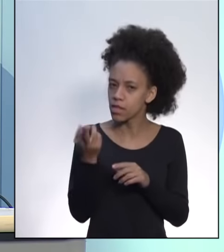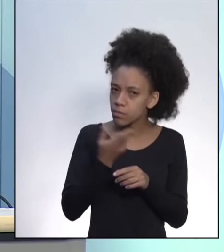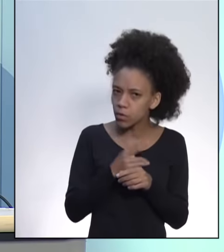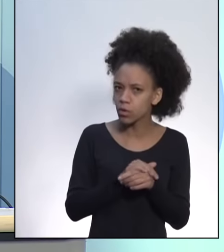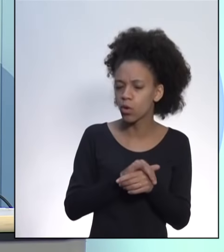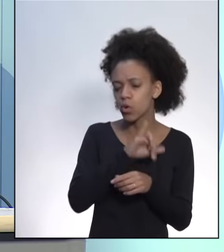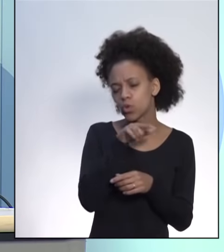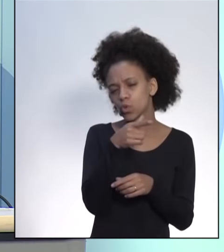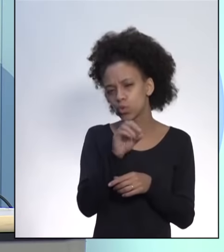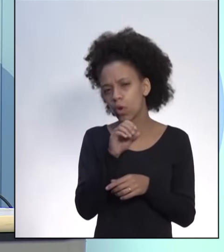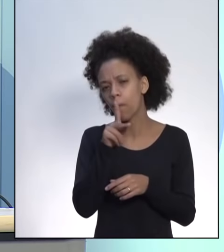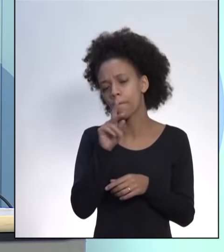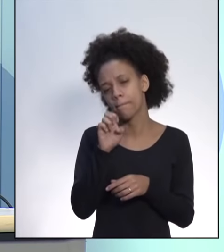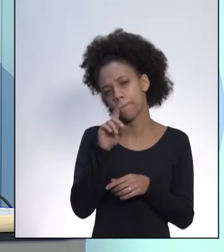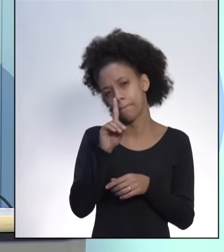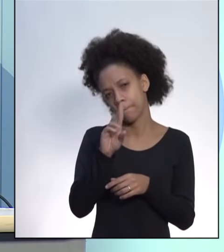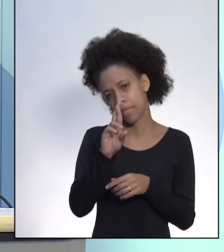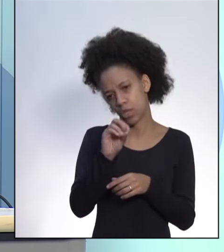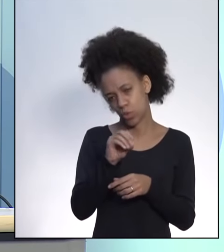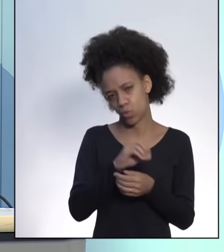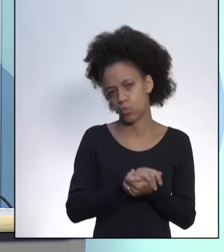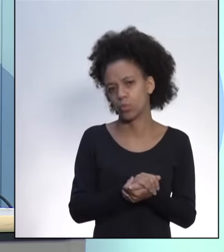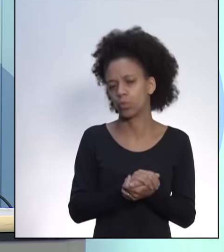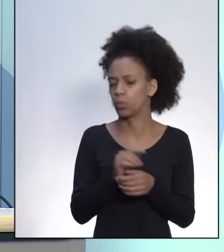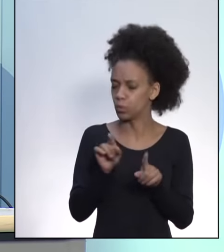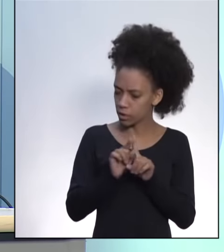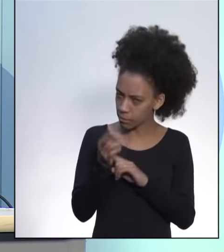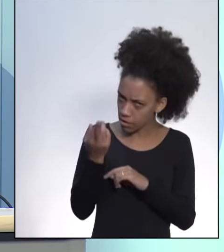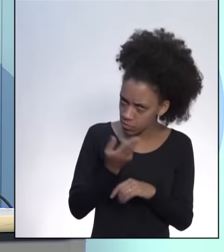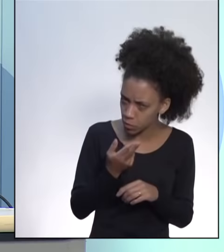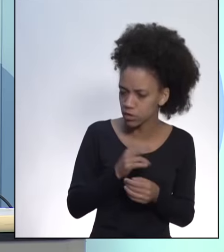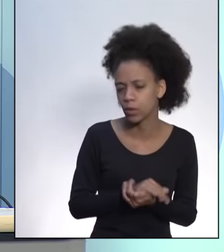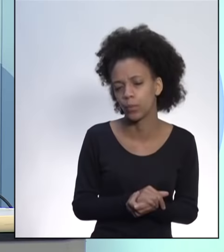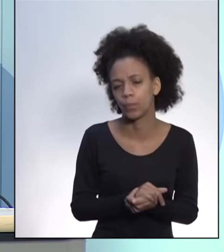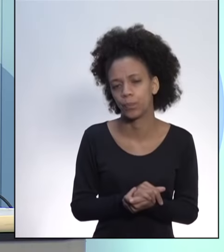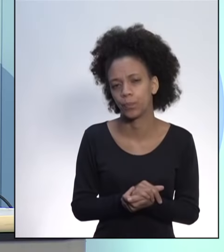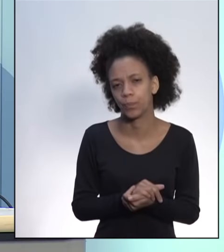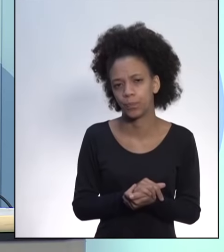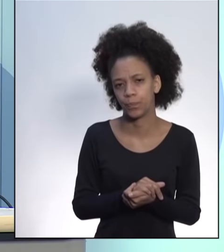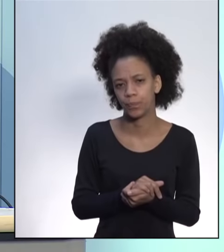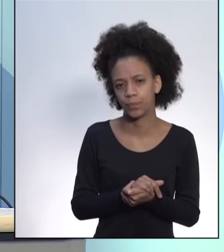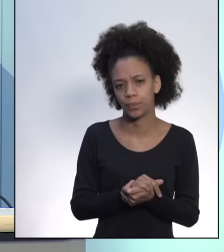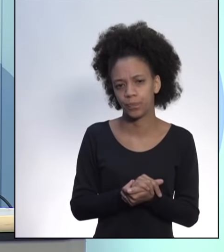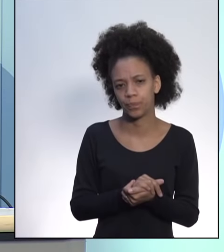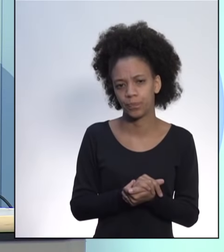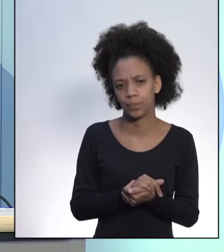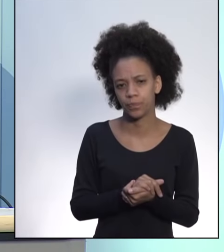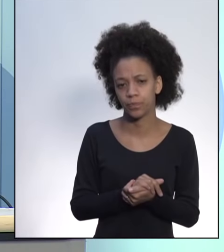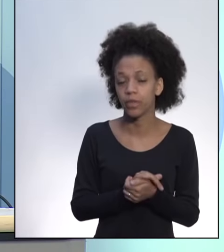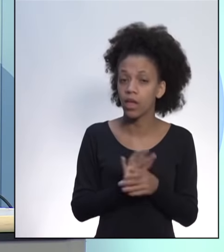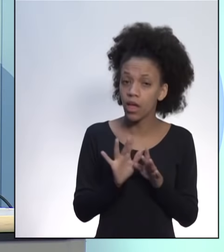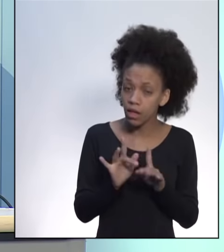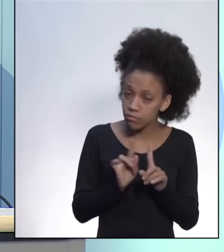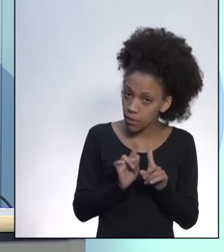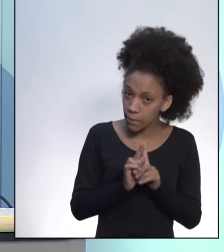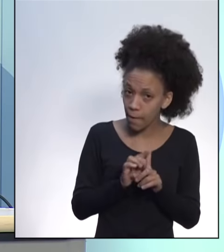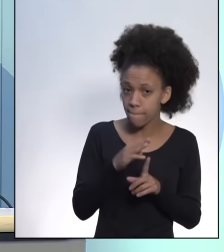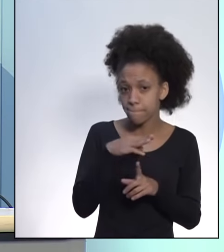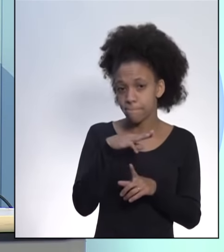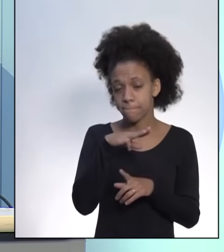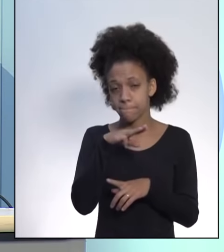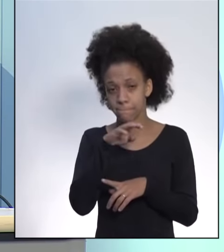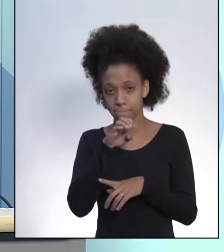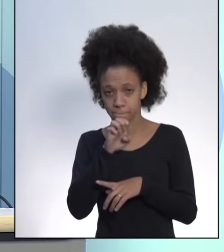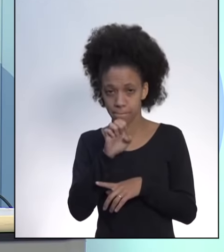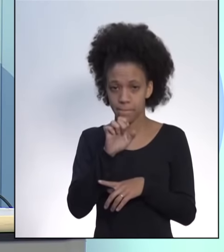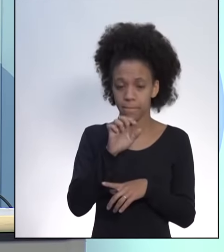der are scientists who studies in plants 1 a mary olha